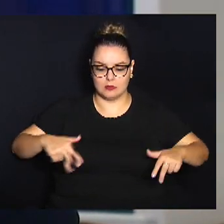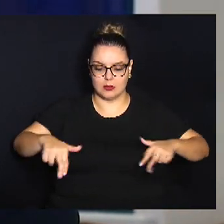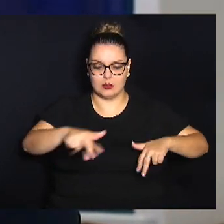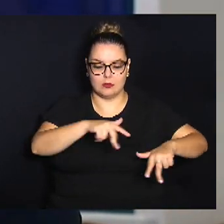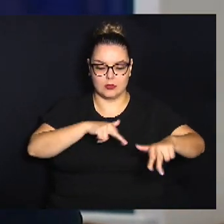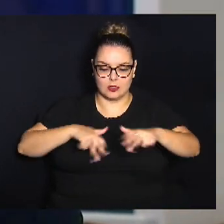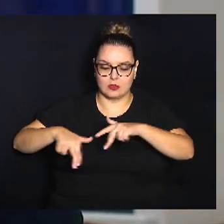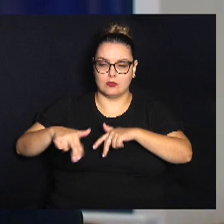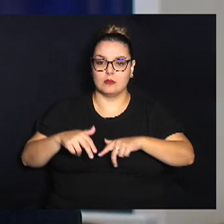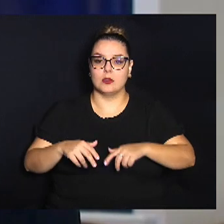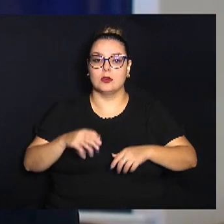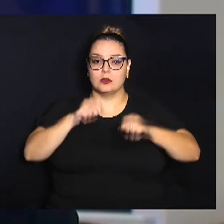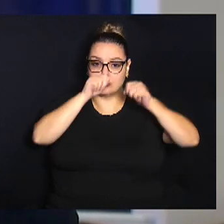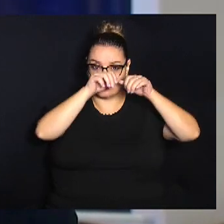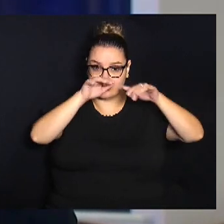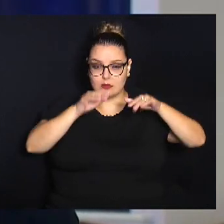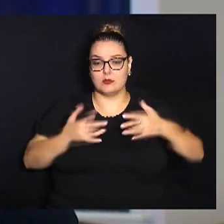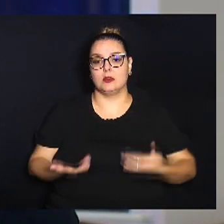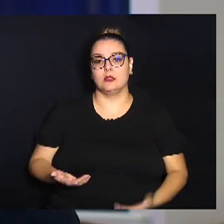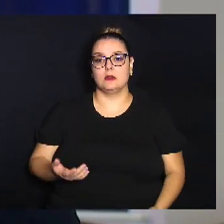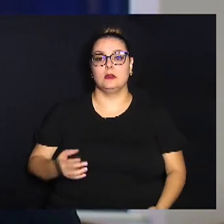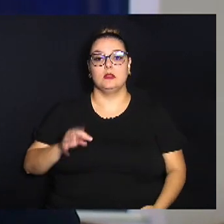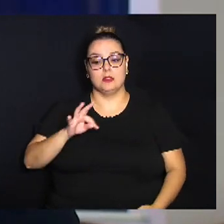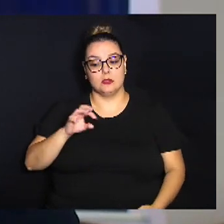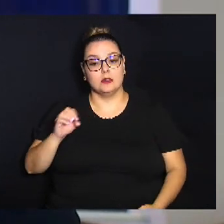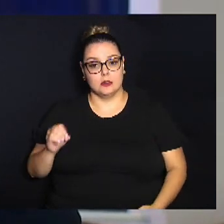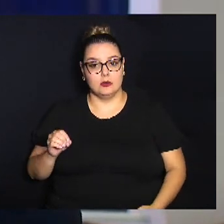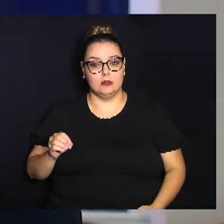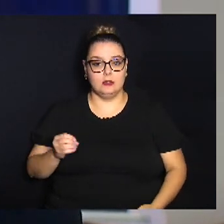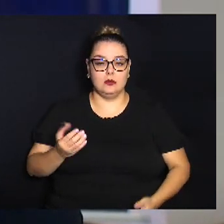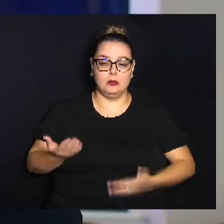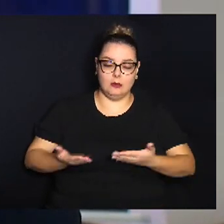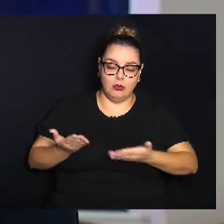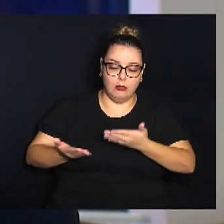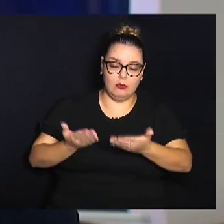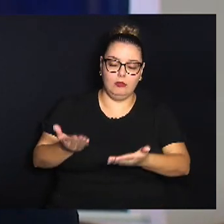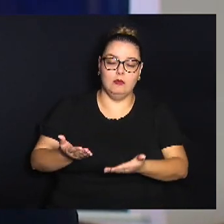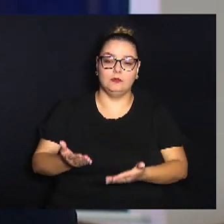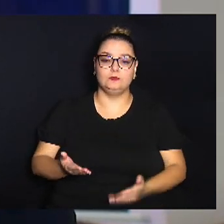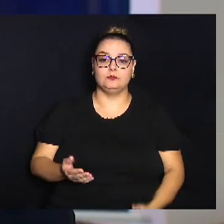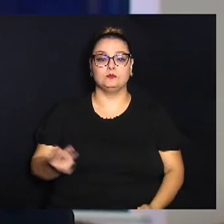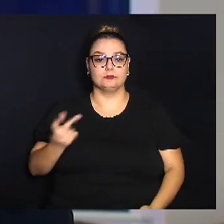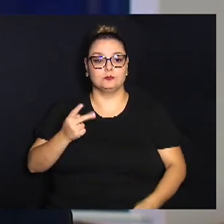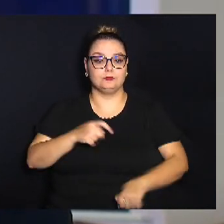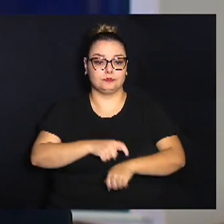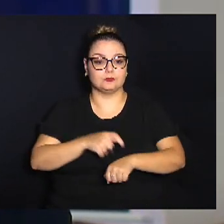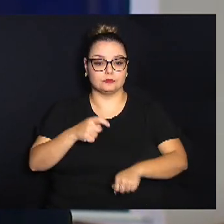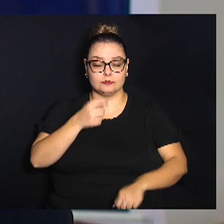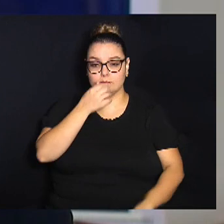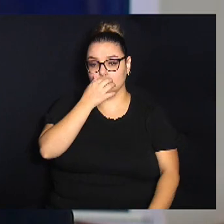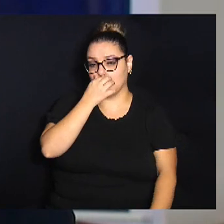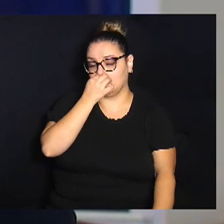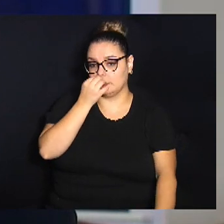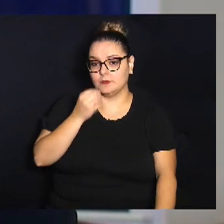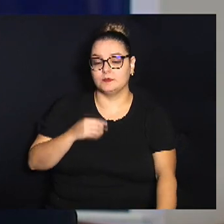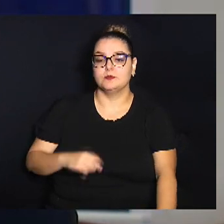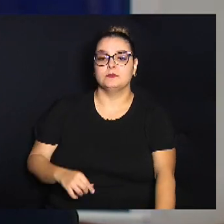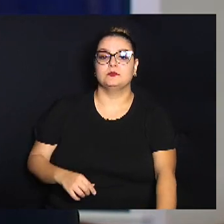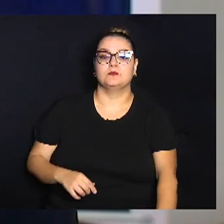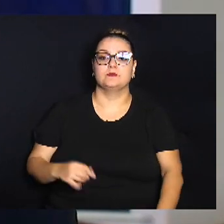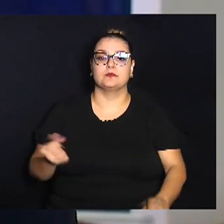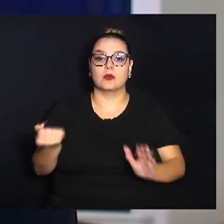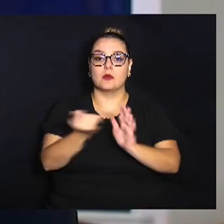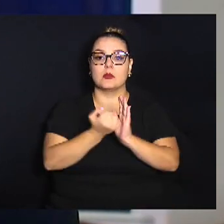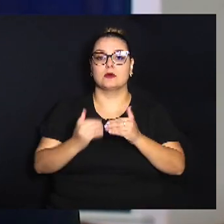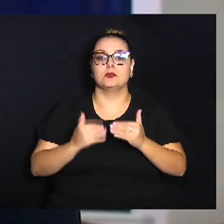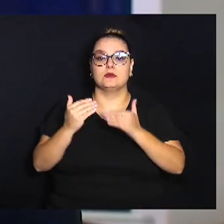o autismo e sobre as perspectivas da terapia ocupacional e do tratamento. E aí, num segundo momento, a gente vai discutir marcos do desenvolvimento